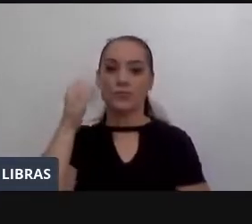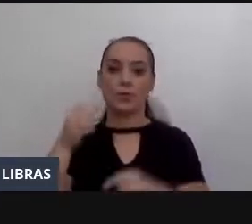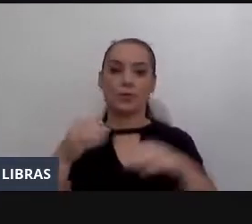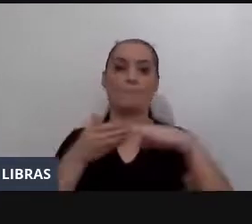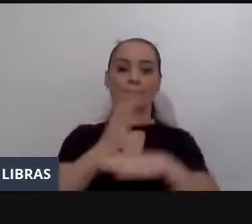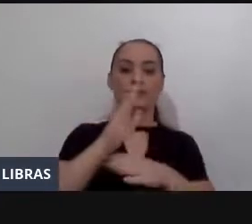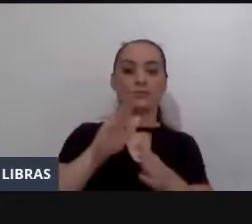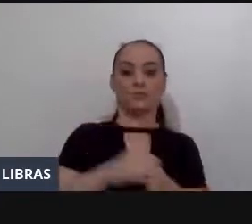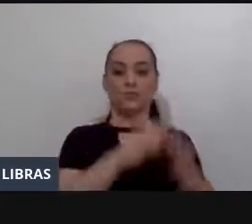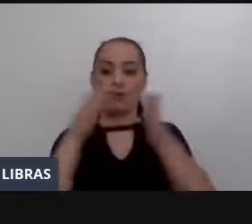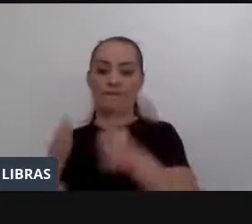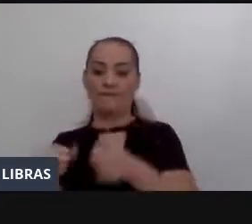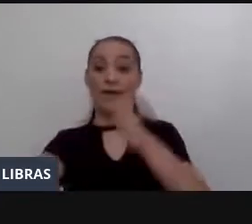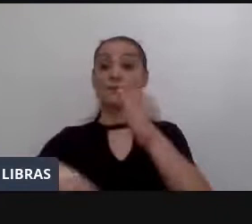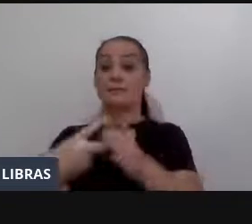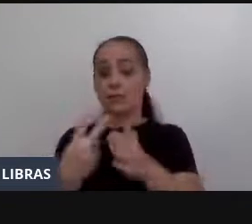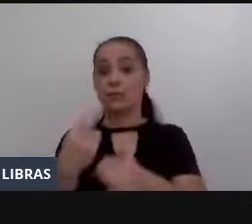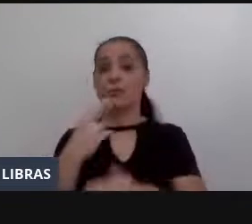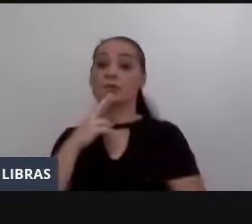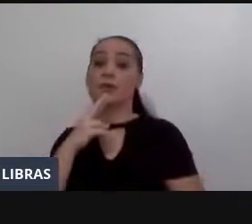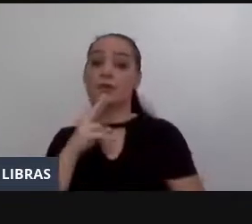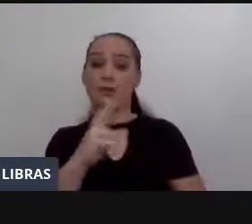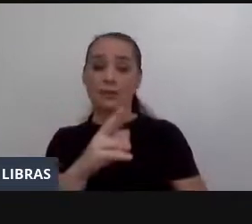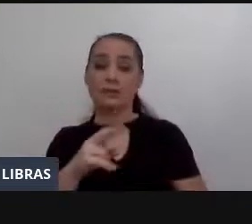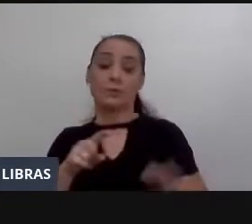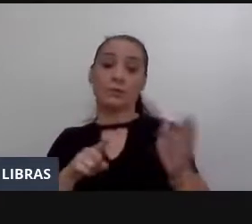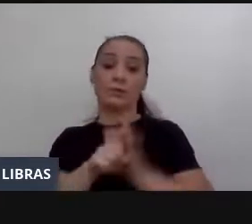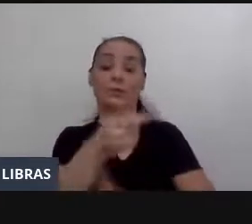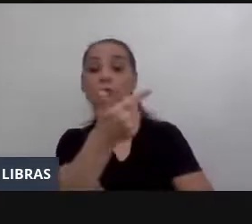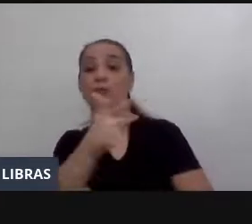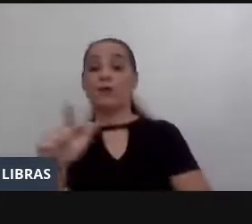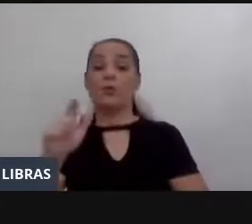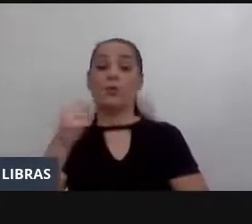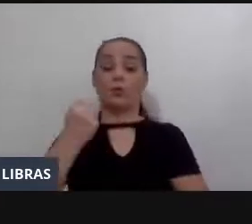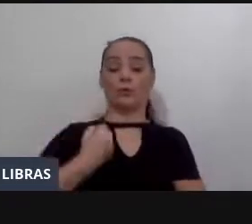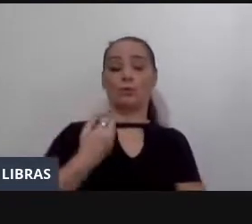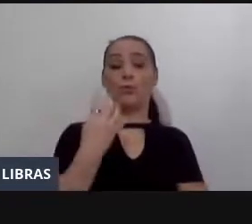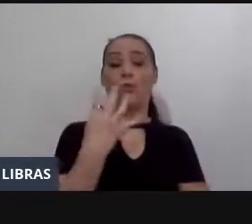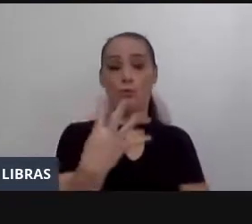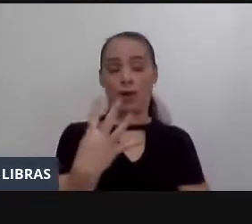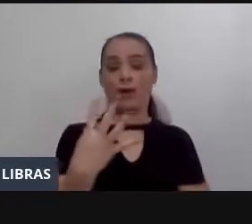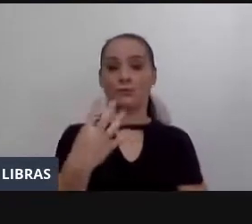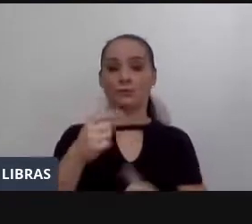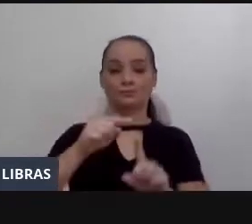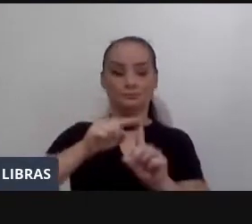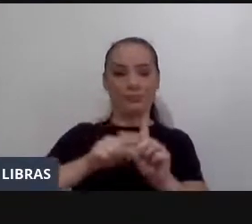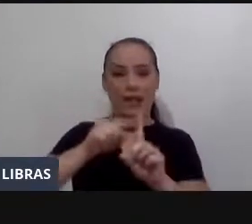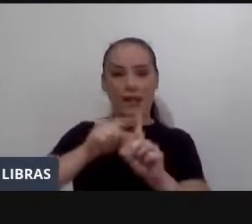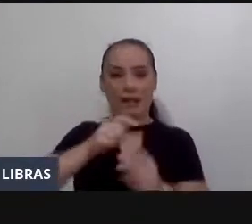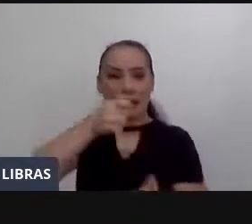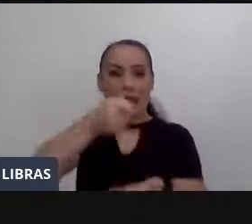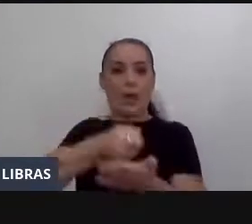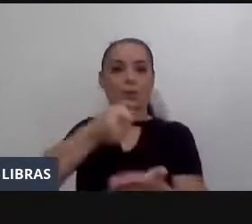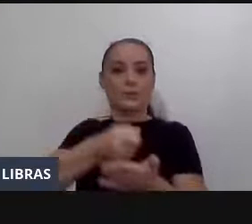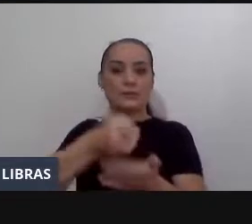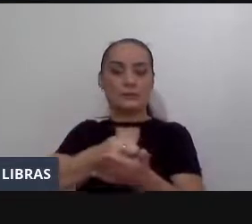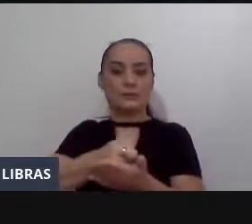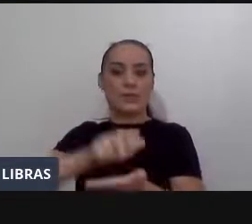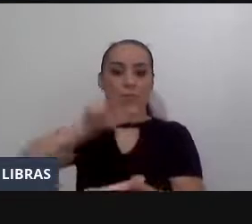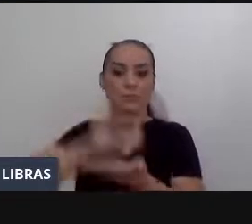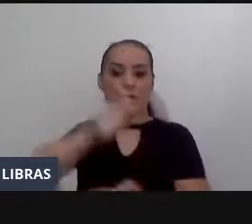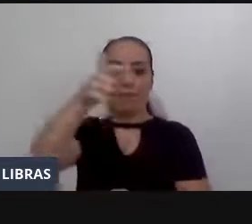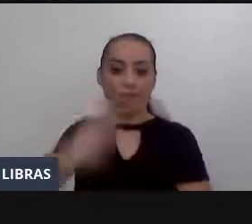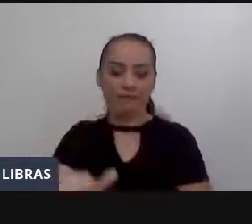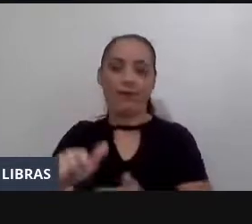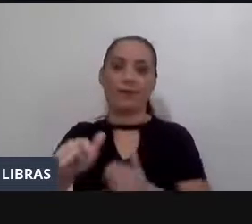já acabo respondendo uma outra pergunta, que é a pergunta número 4, dizendo que o grau de exigência do Revalida é alto. Está aí